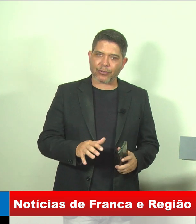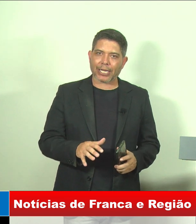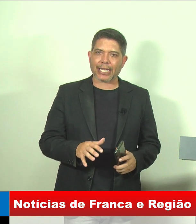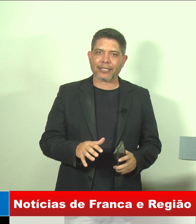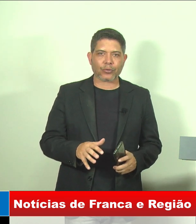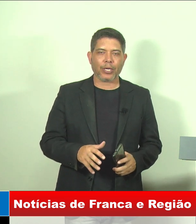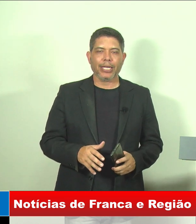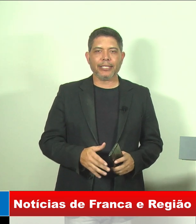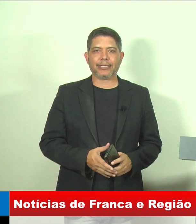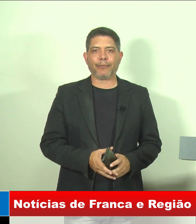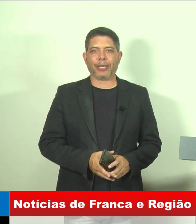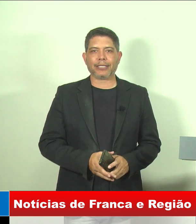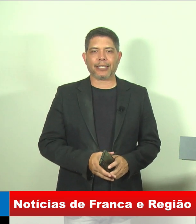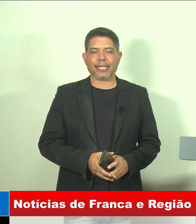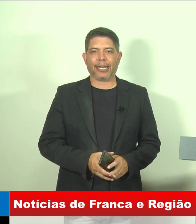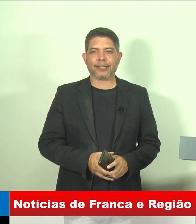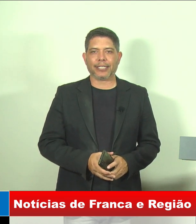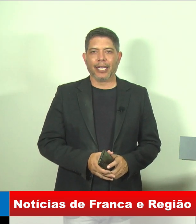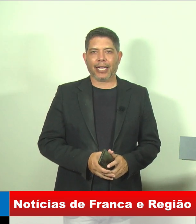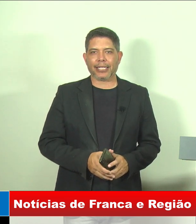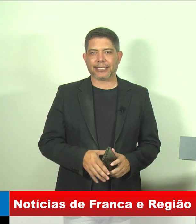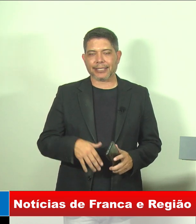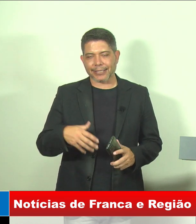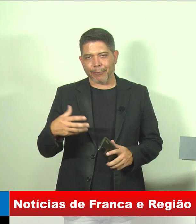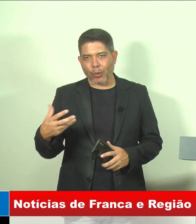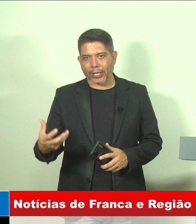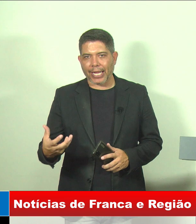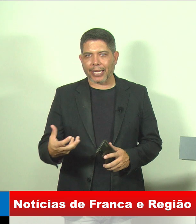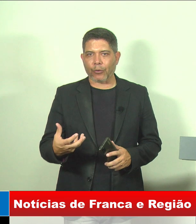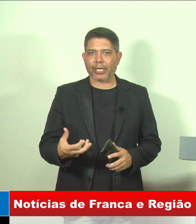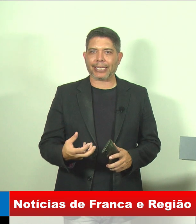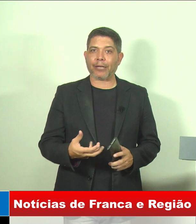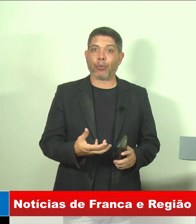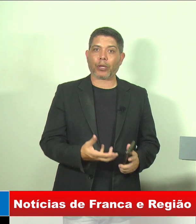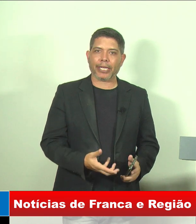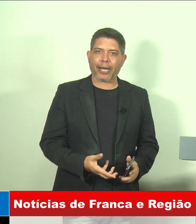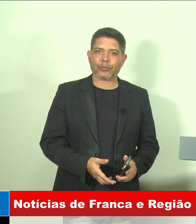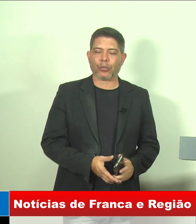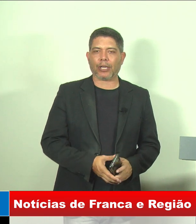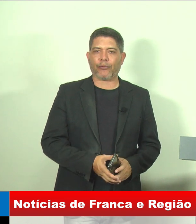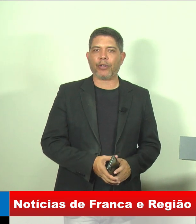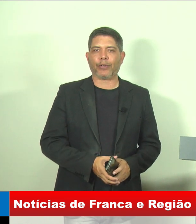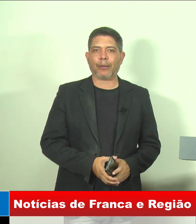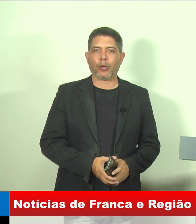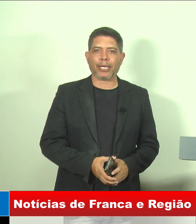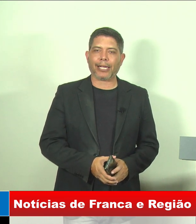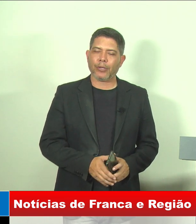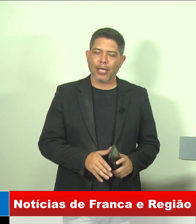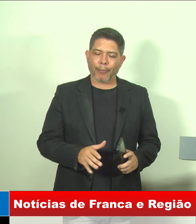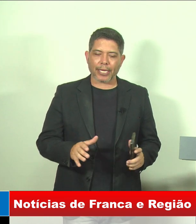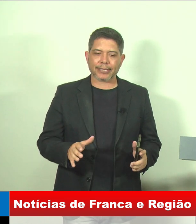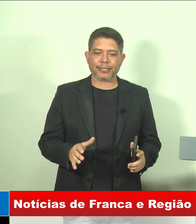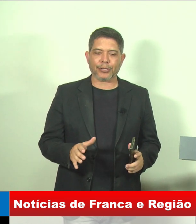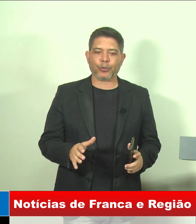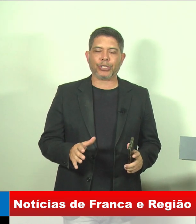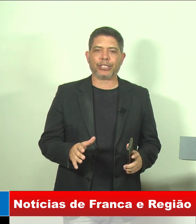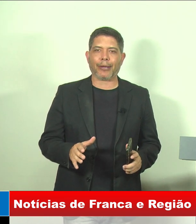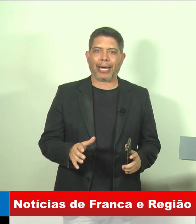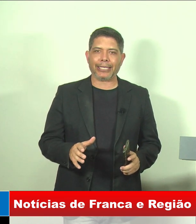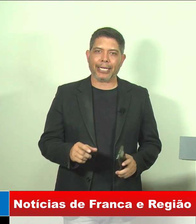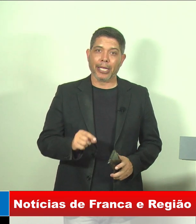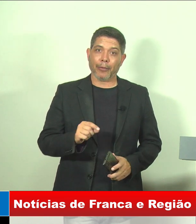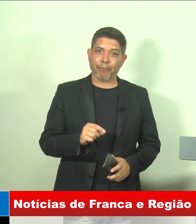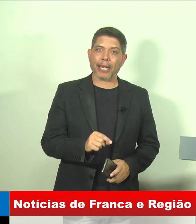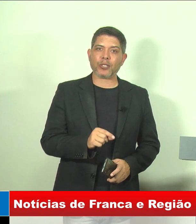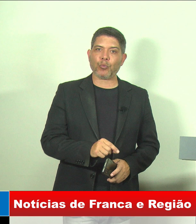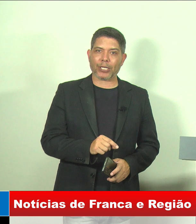Você faz o cadastro e as empresas, elas bloqueiam, né? Tem que bloquear o seu telefone, fica bloqueado para esse tipo de